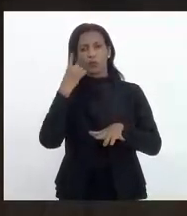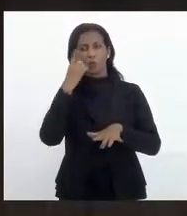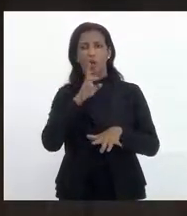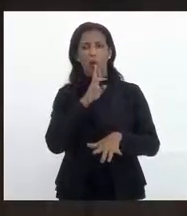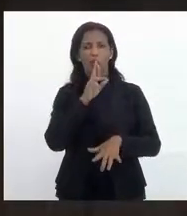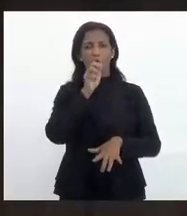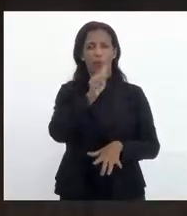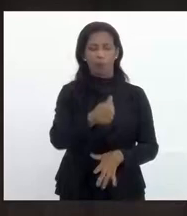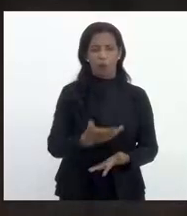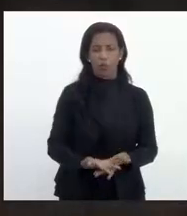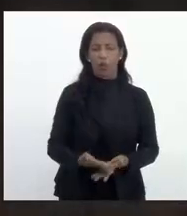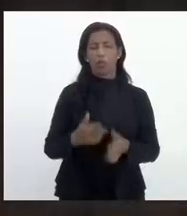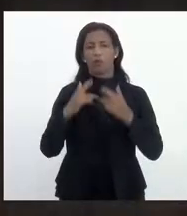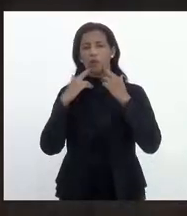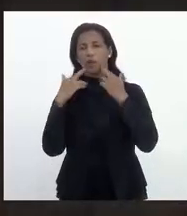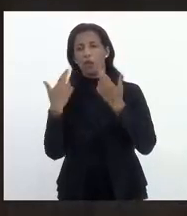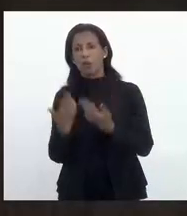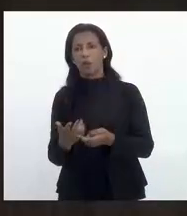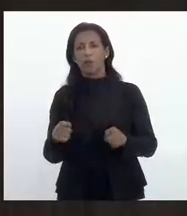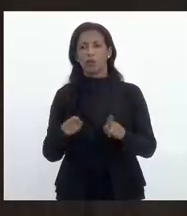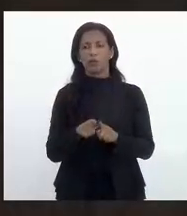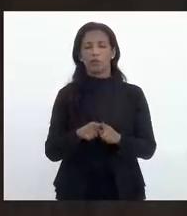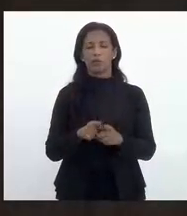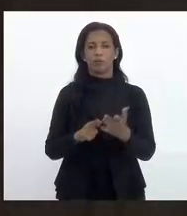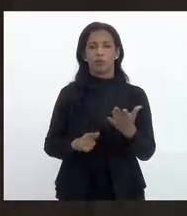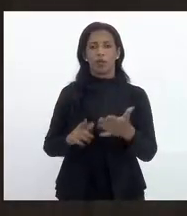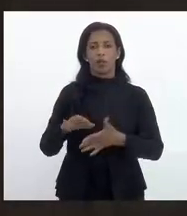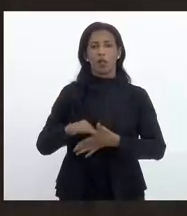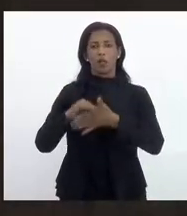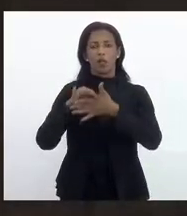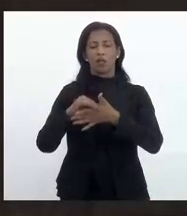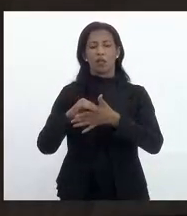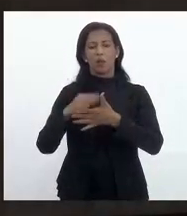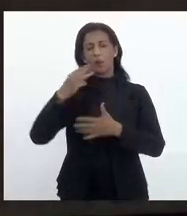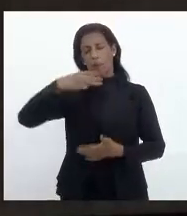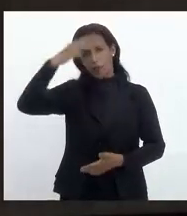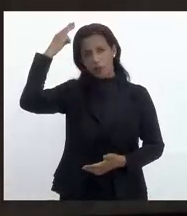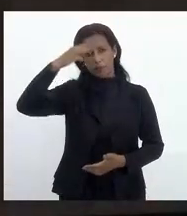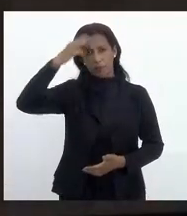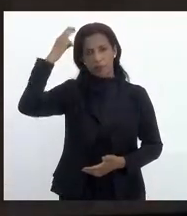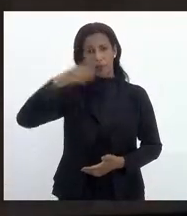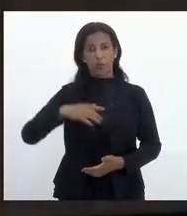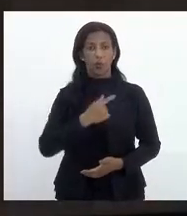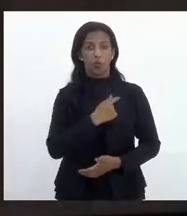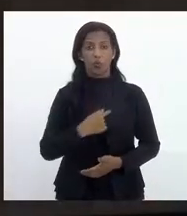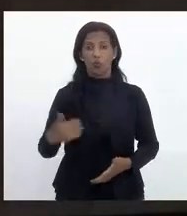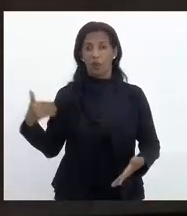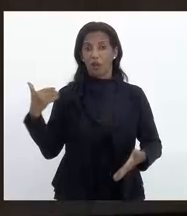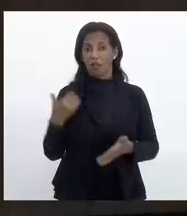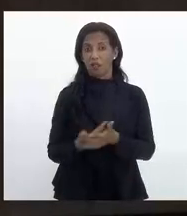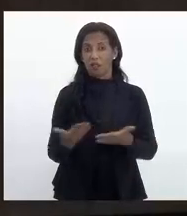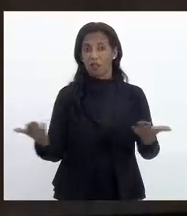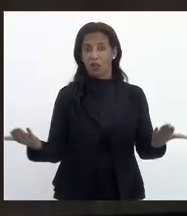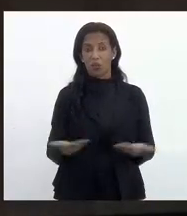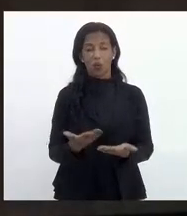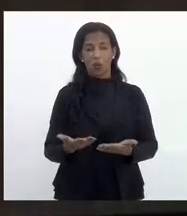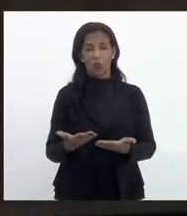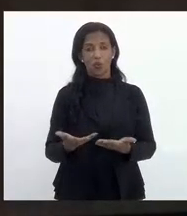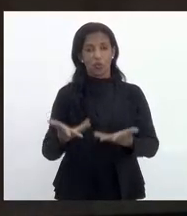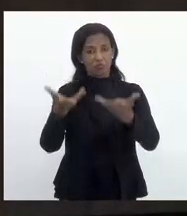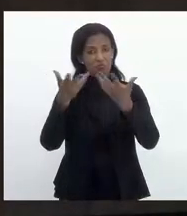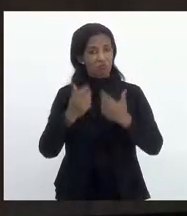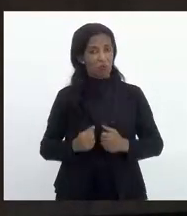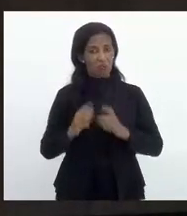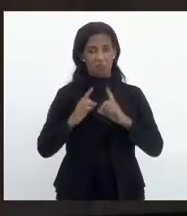Rodrigo Amorim fizemos algumas reuniões aqui com o nosso Líder o líder do governo mas Pacheco e o governador até hoje não recebeu e